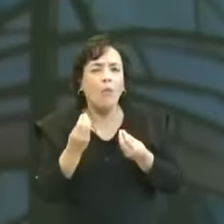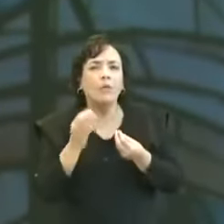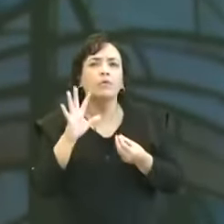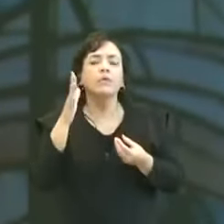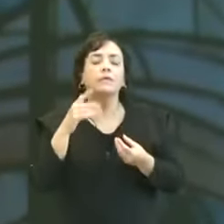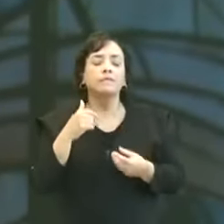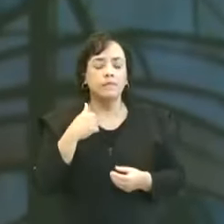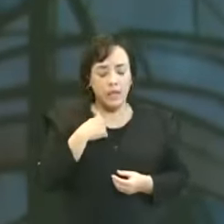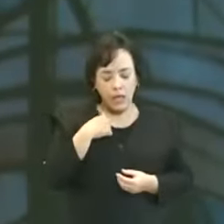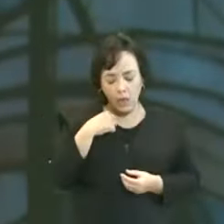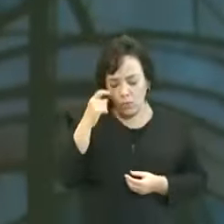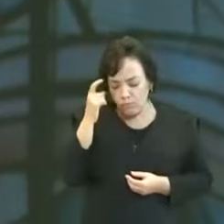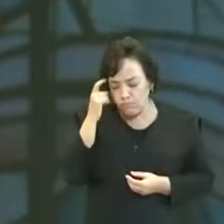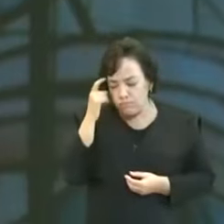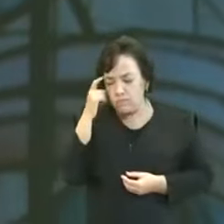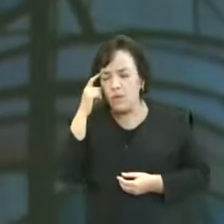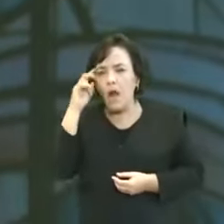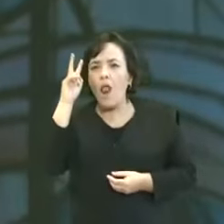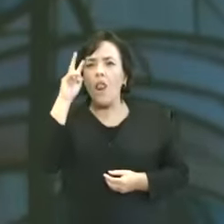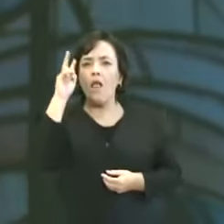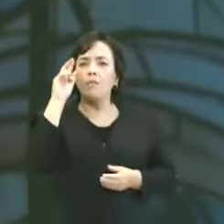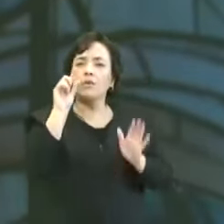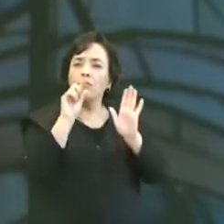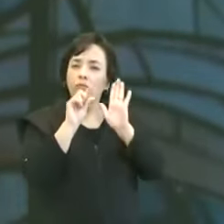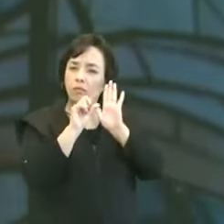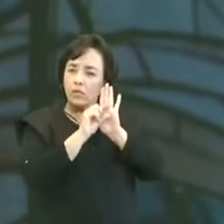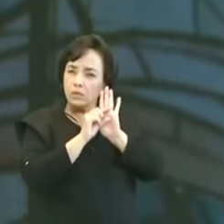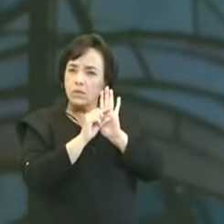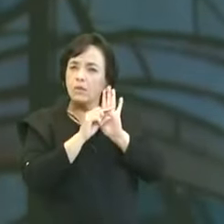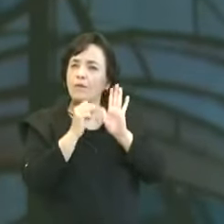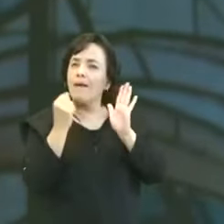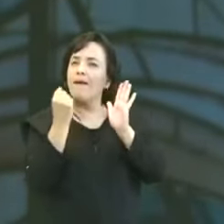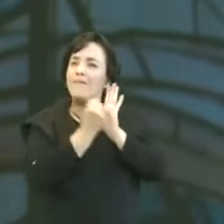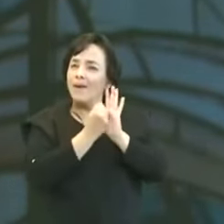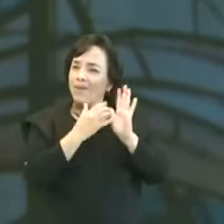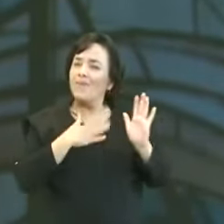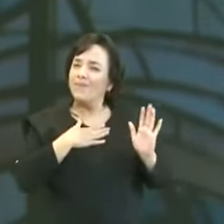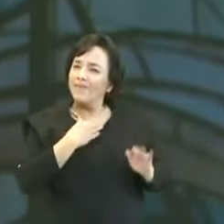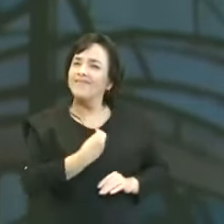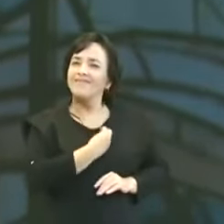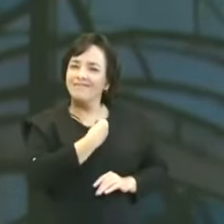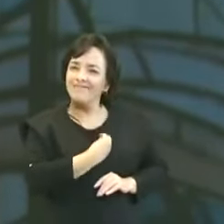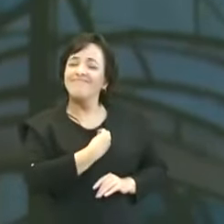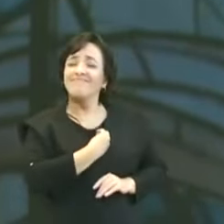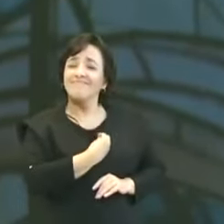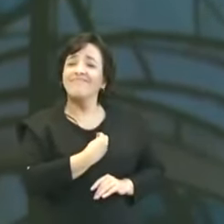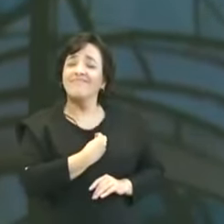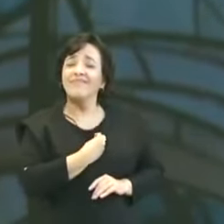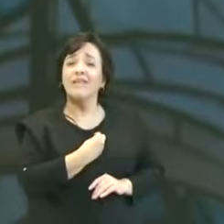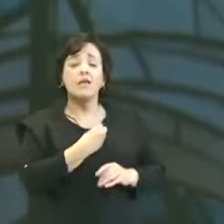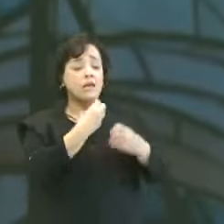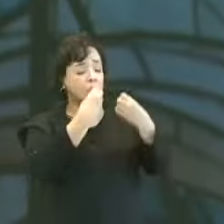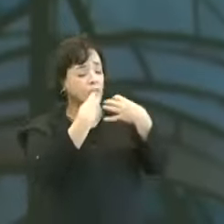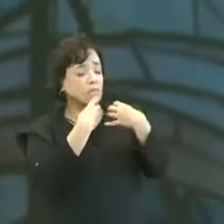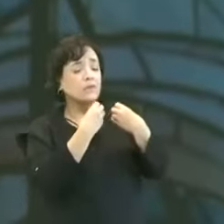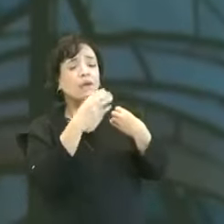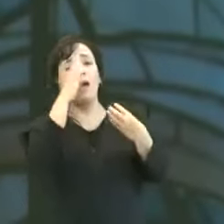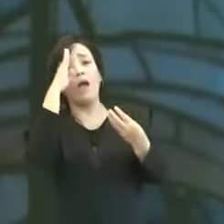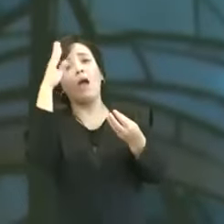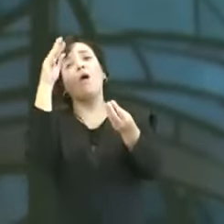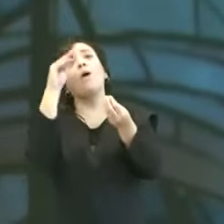me fez lembrar de um versículo que marcou a minha trajetória e me ajudou a